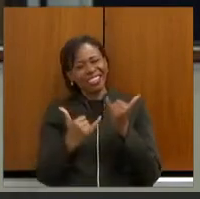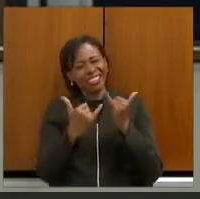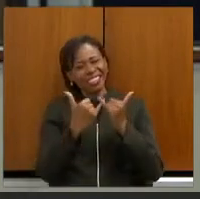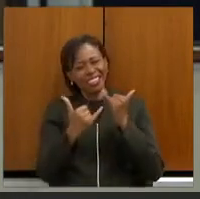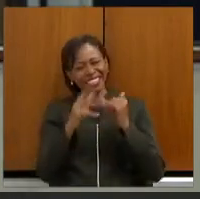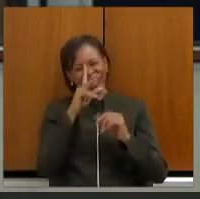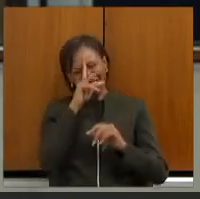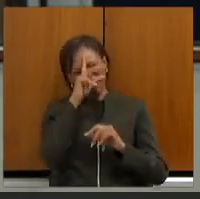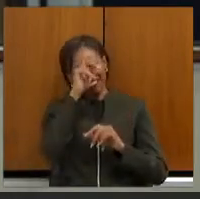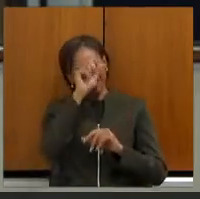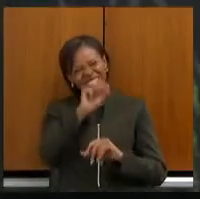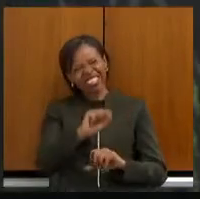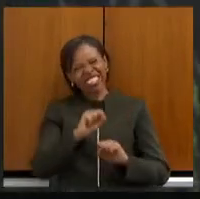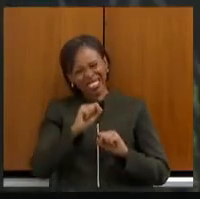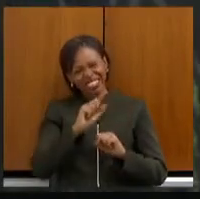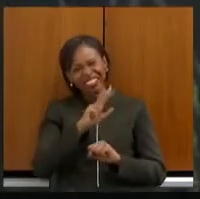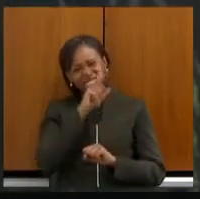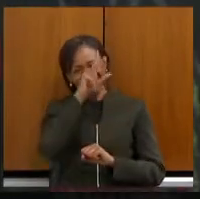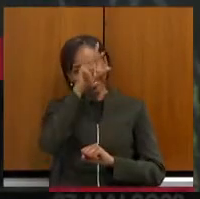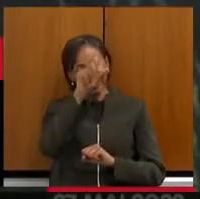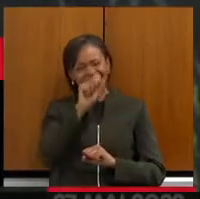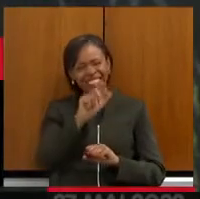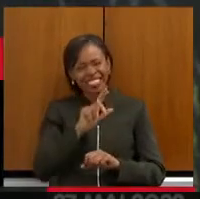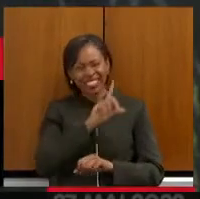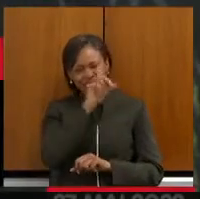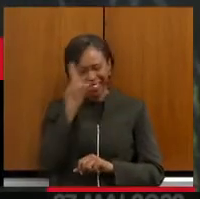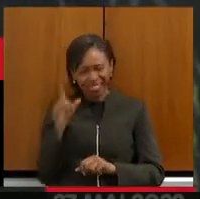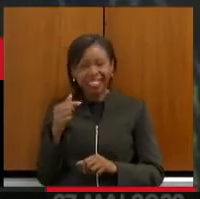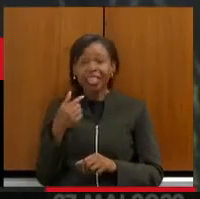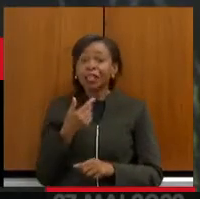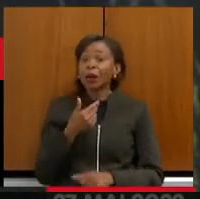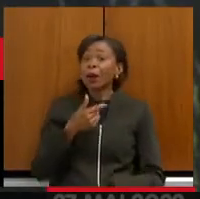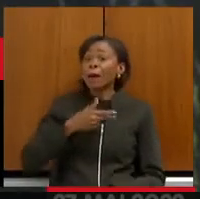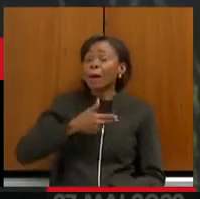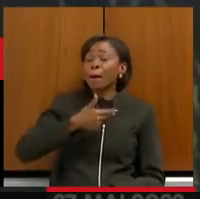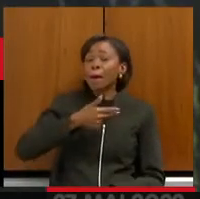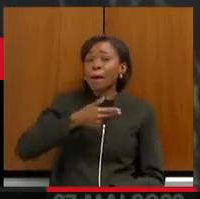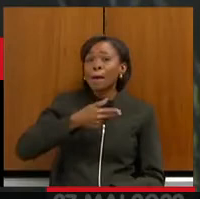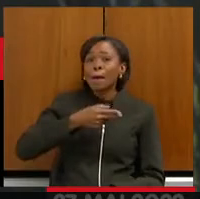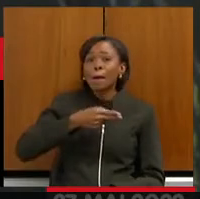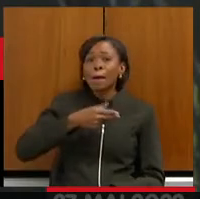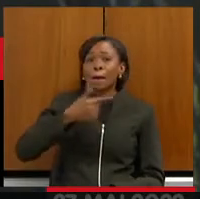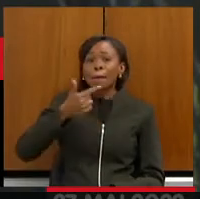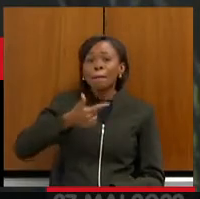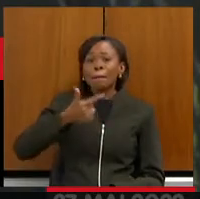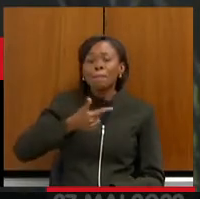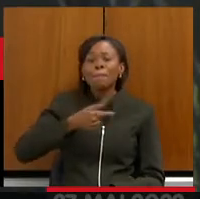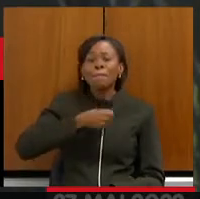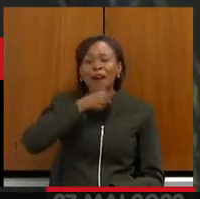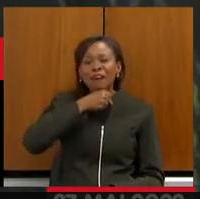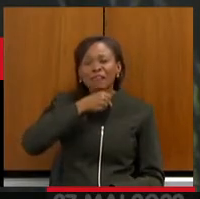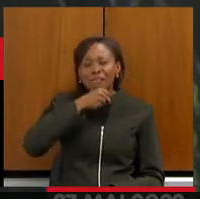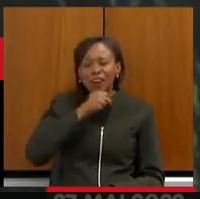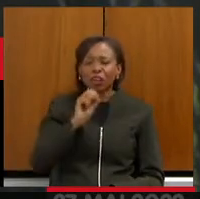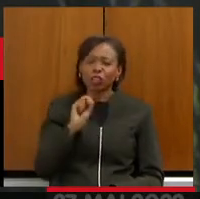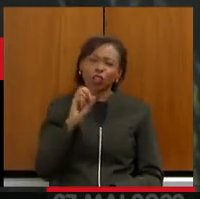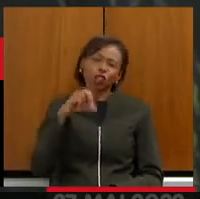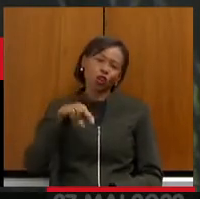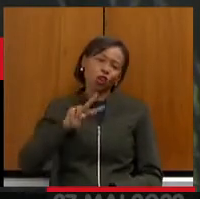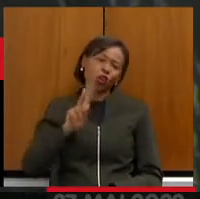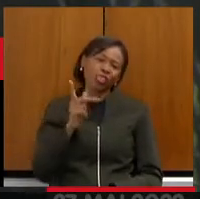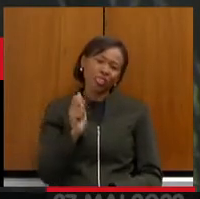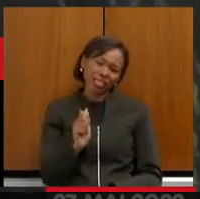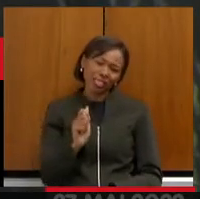do dia e Saúdo a minha bisavó saninha eu Saúdo a todas as mulheres burro